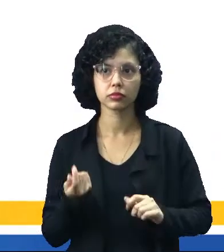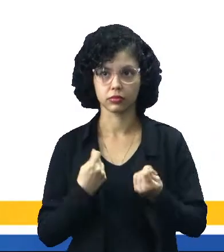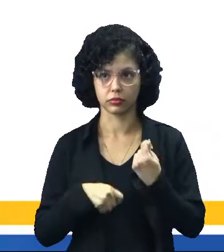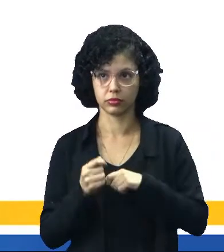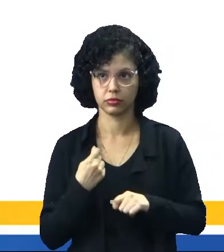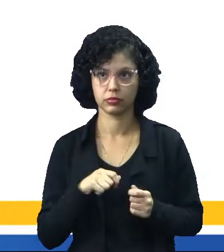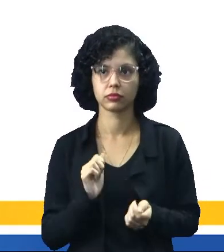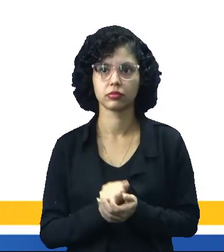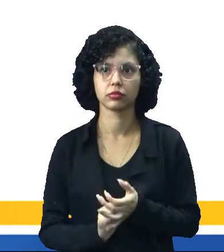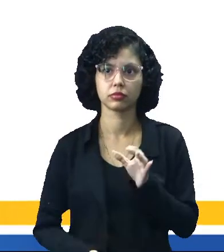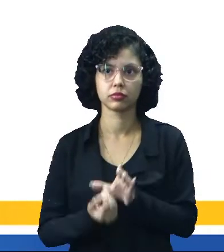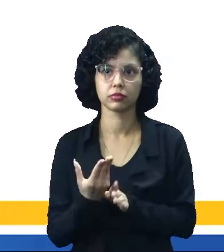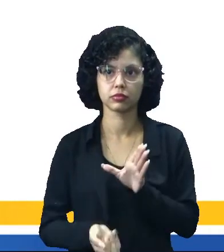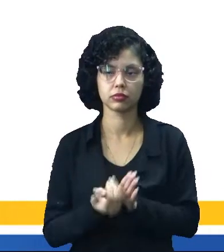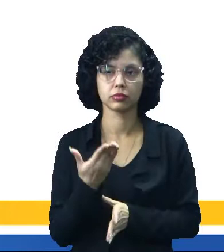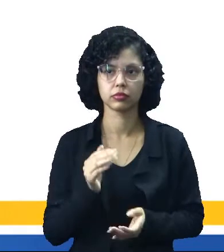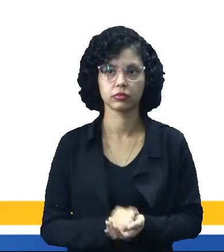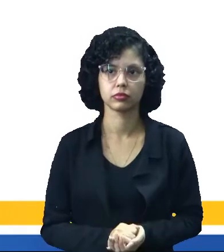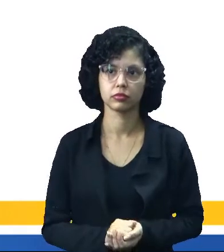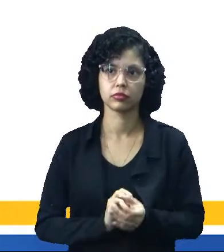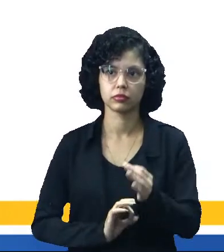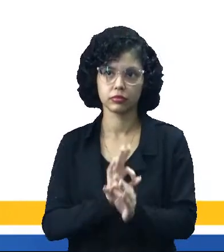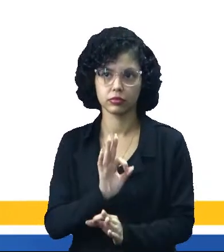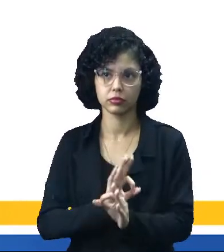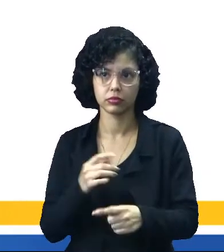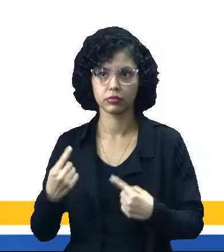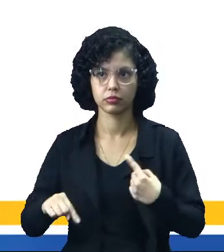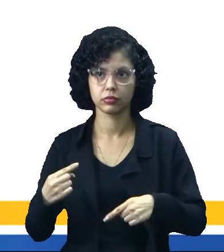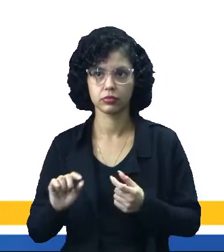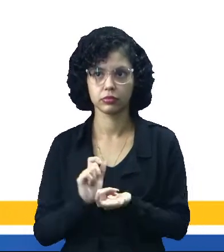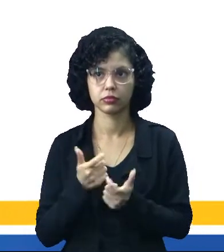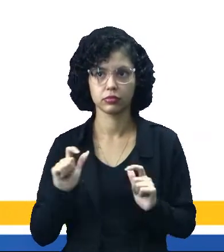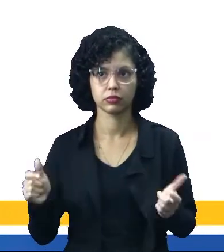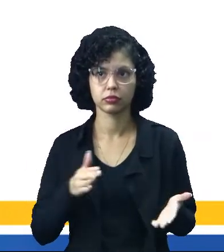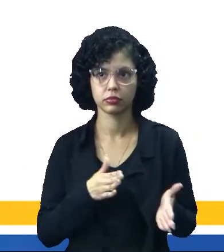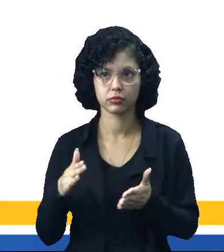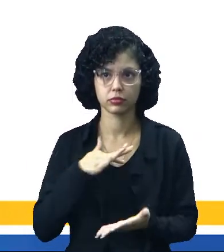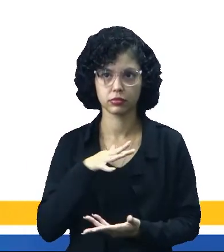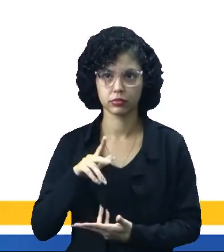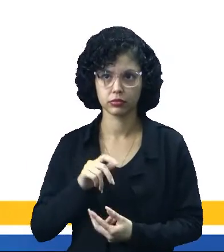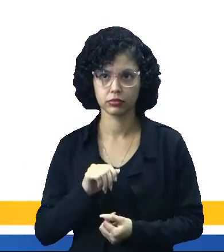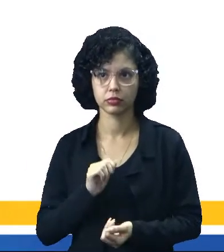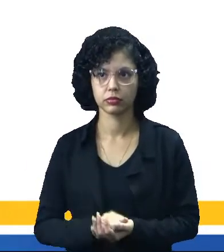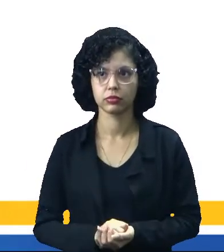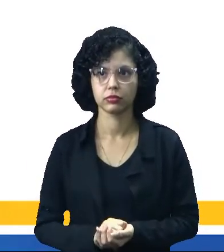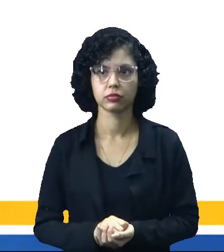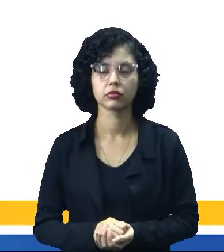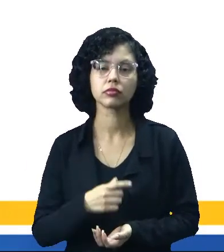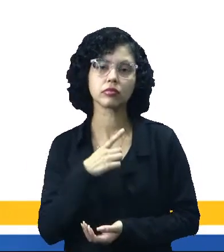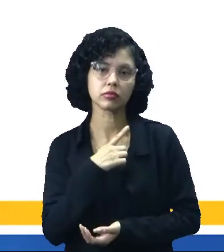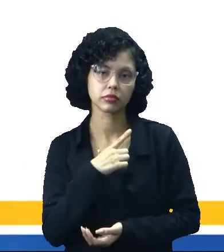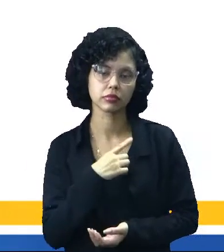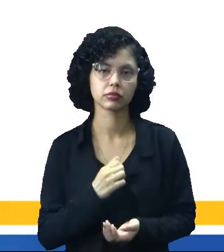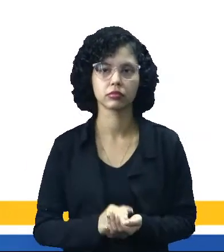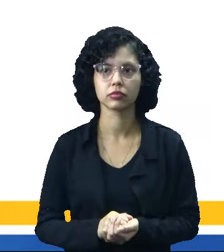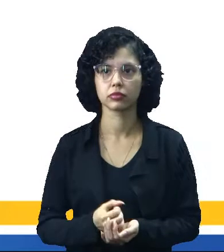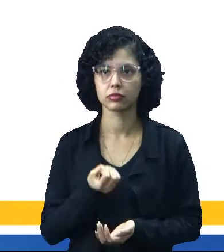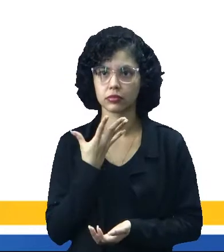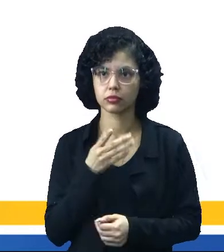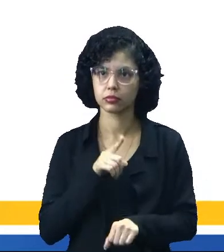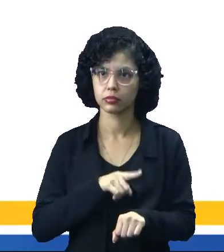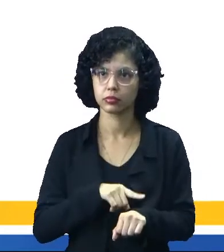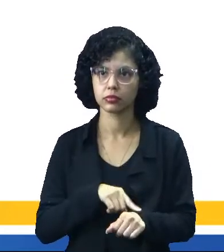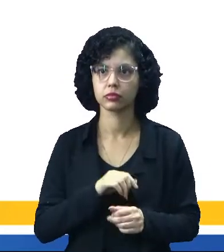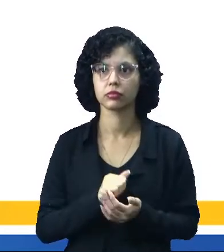econômico que orienta a produção, o consumo e a organização política de grande parte do mundo. Há um